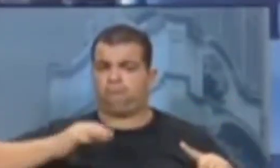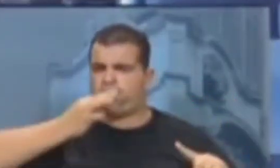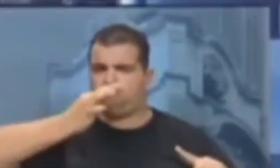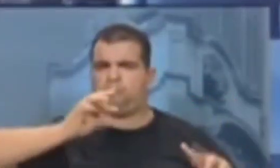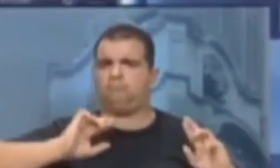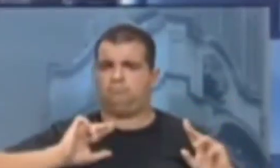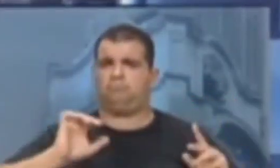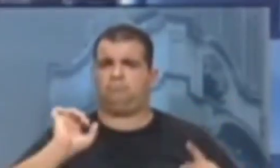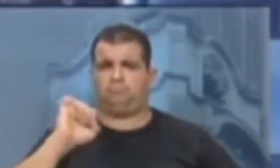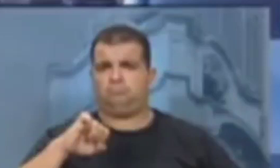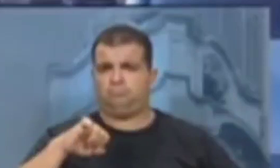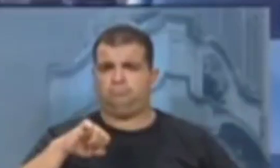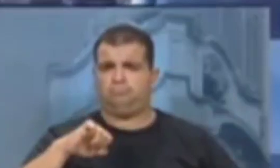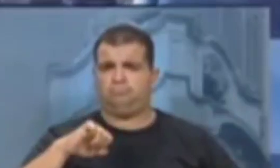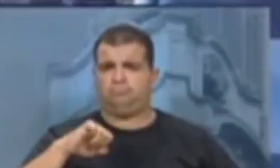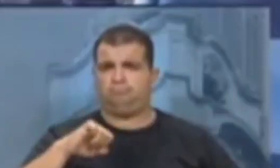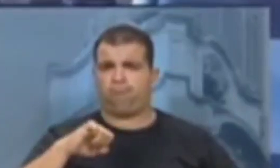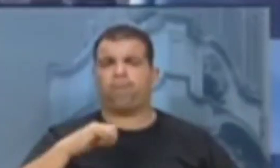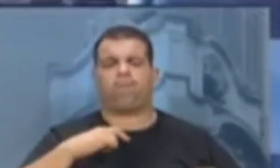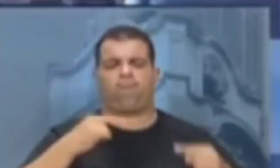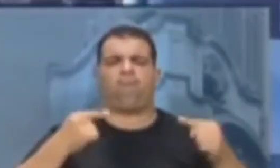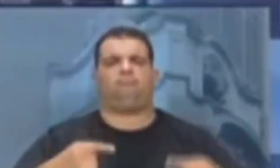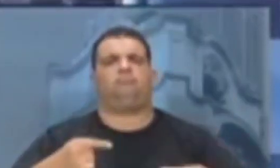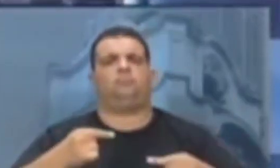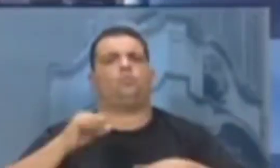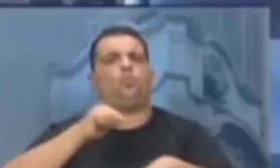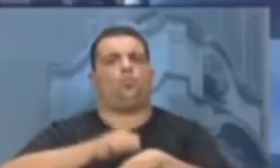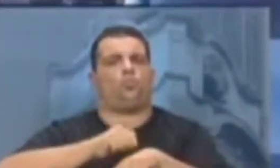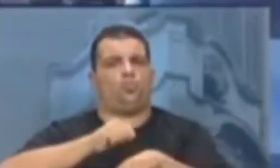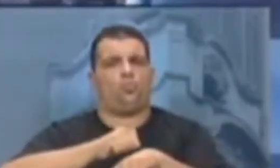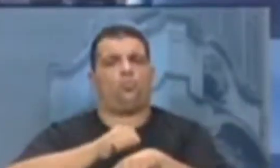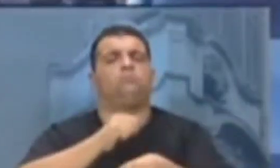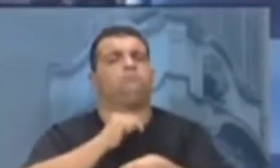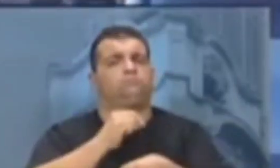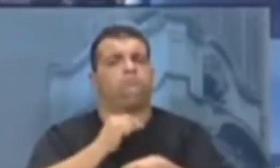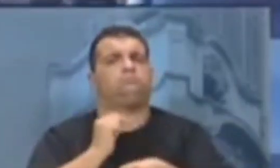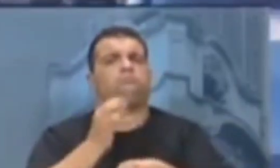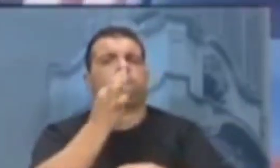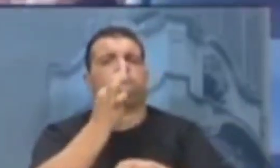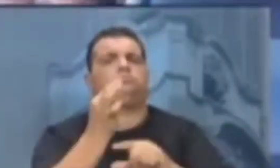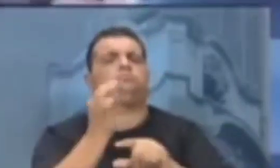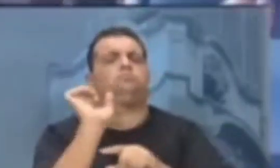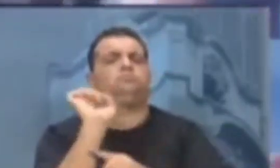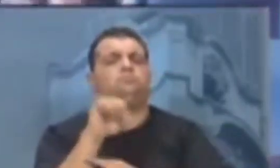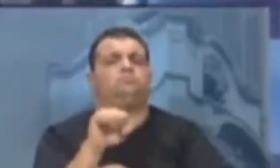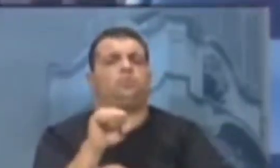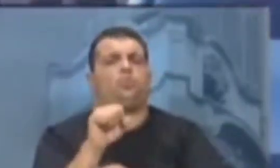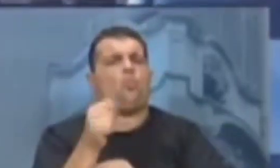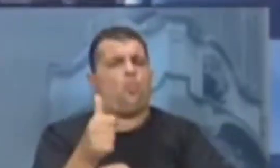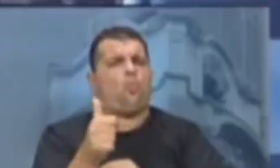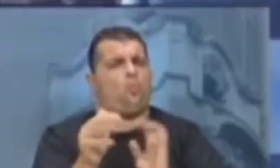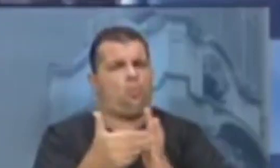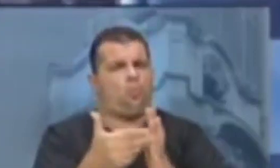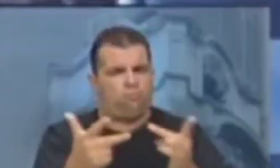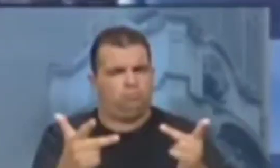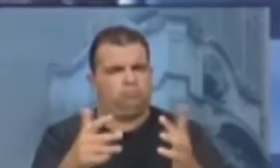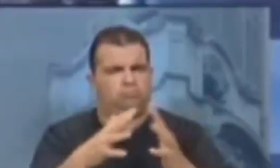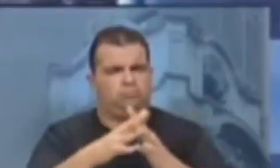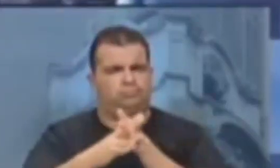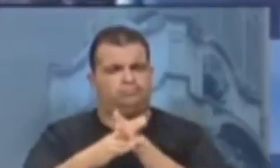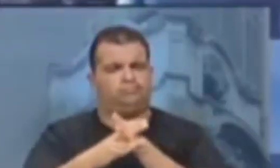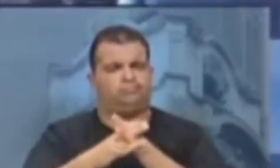discordâncias, ter embates duros, divergir absolutamente de quase tudo,